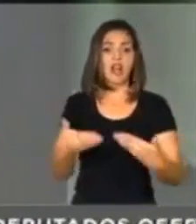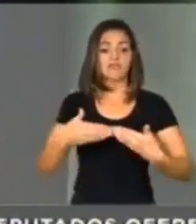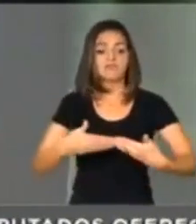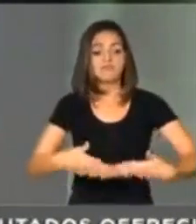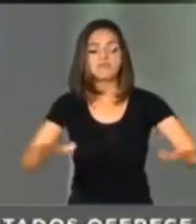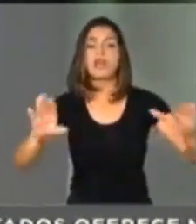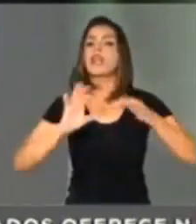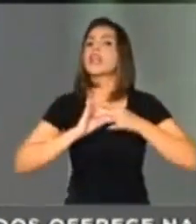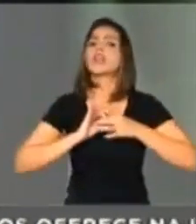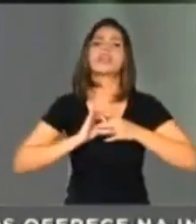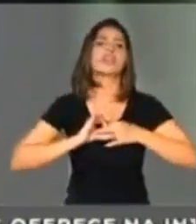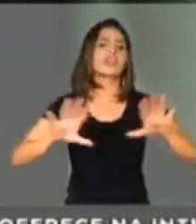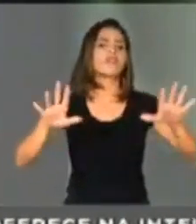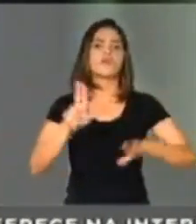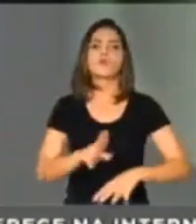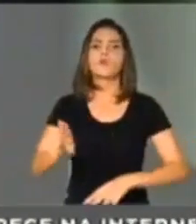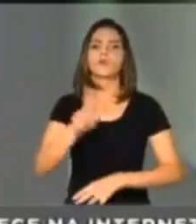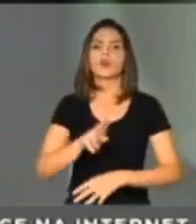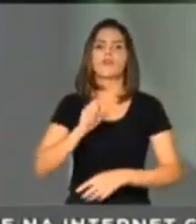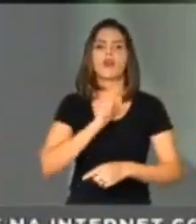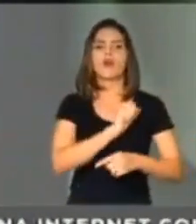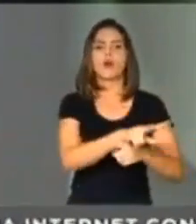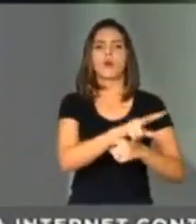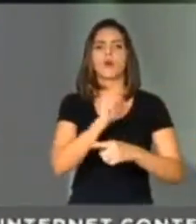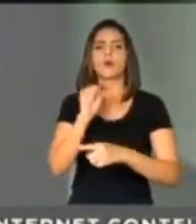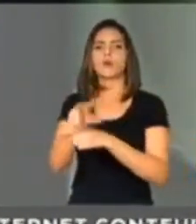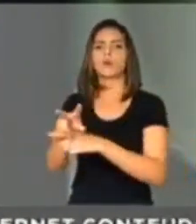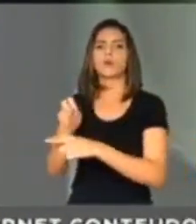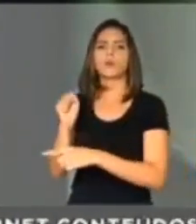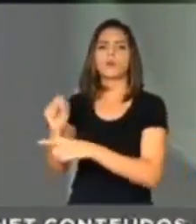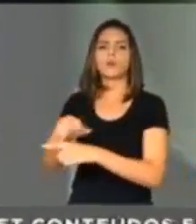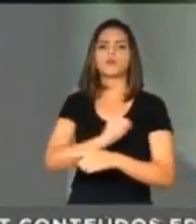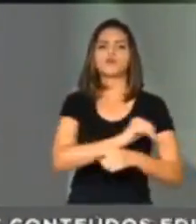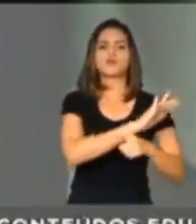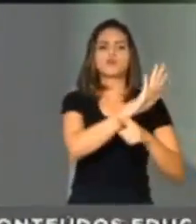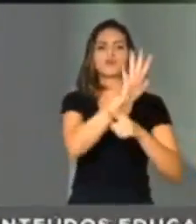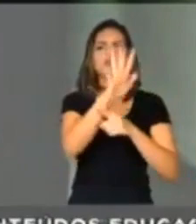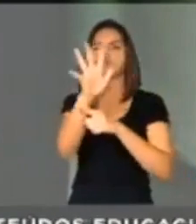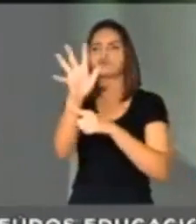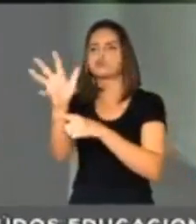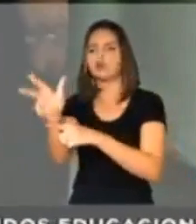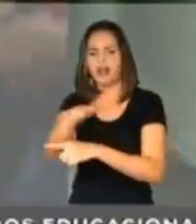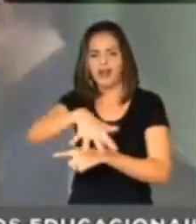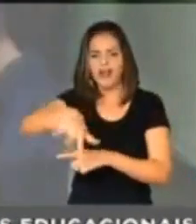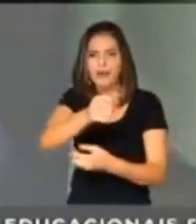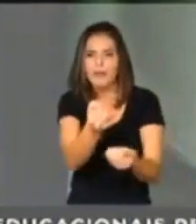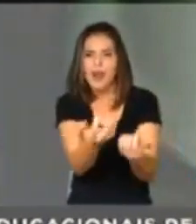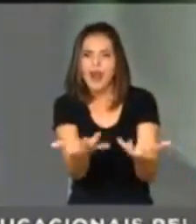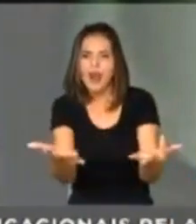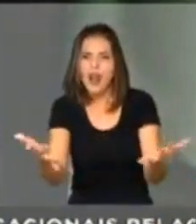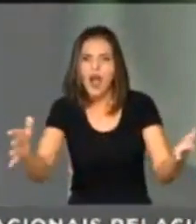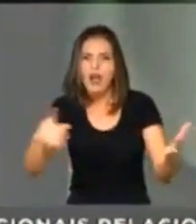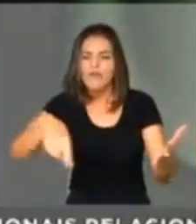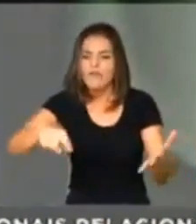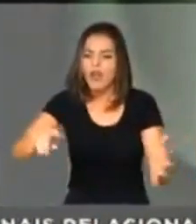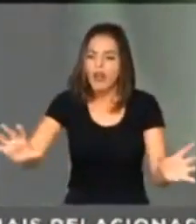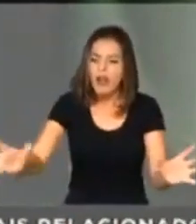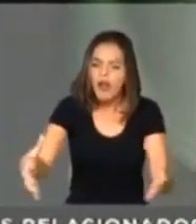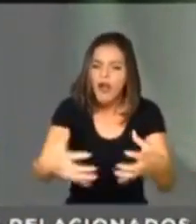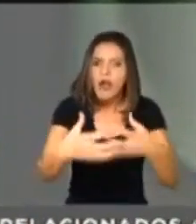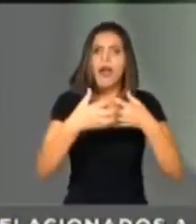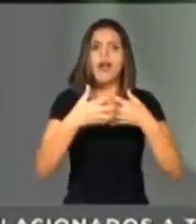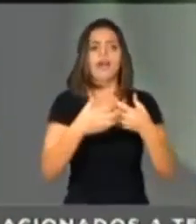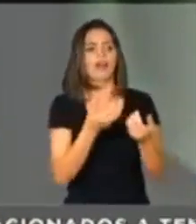estarão colaborando para o envenenamento do povo brasileiro através de uma gigantesca